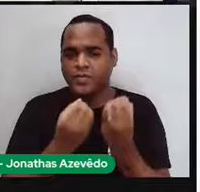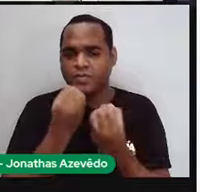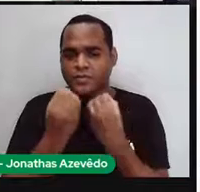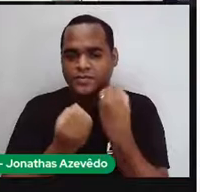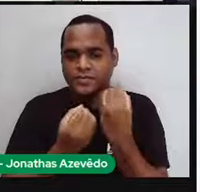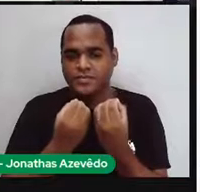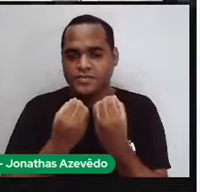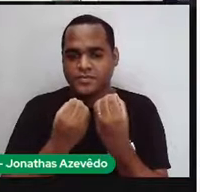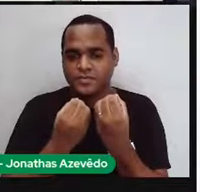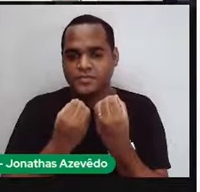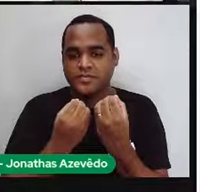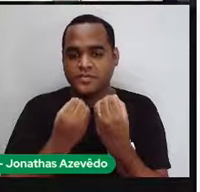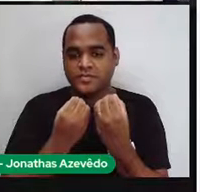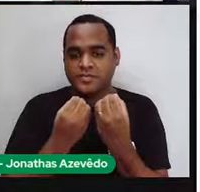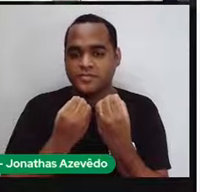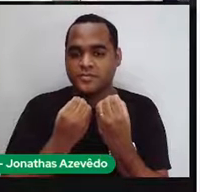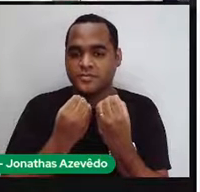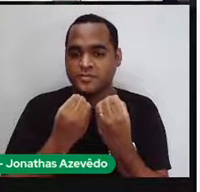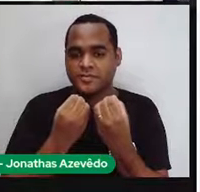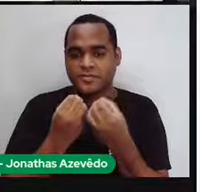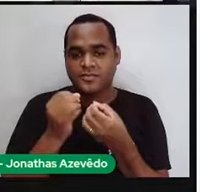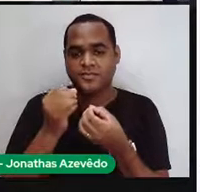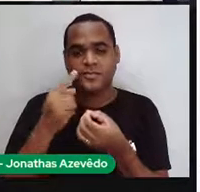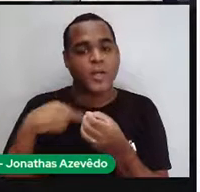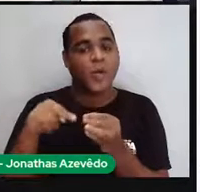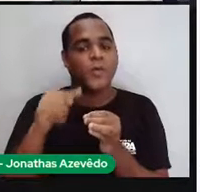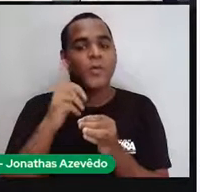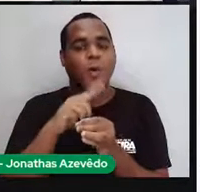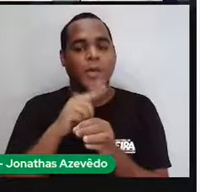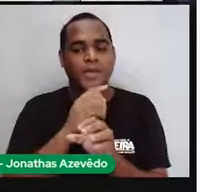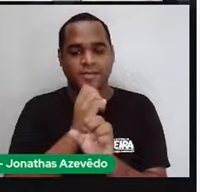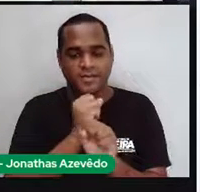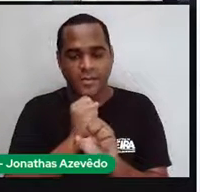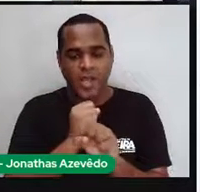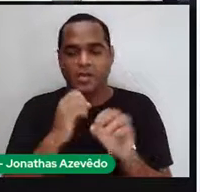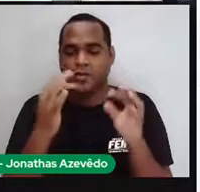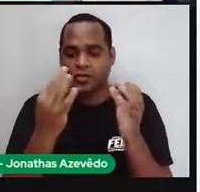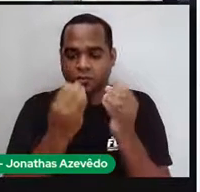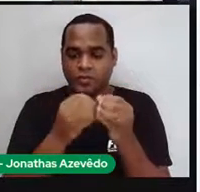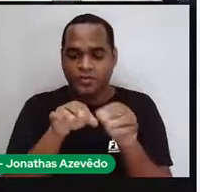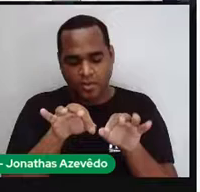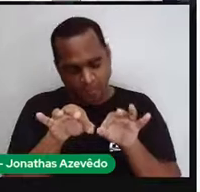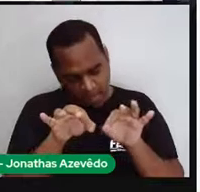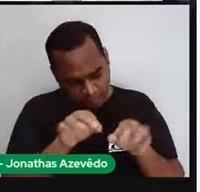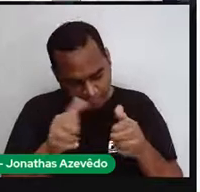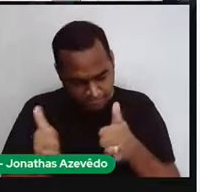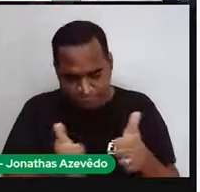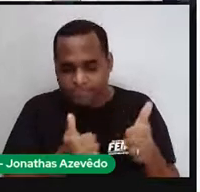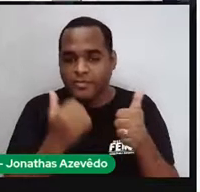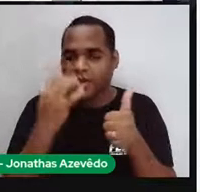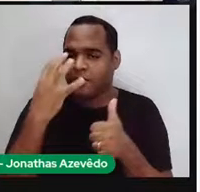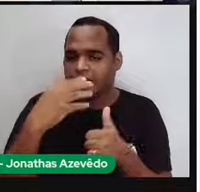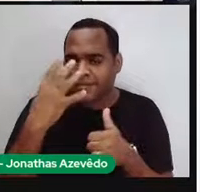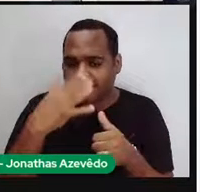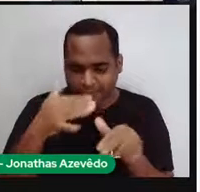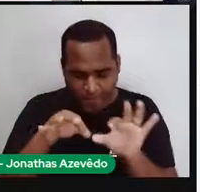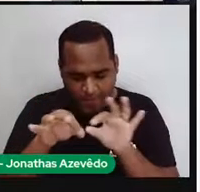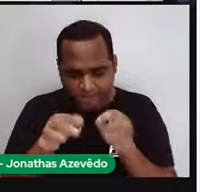e como é quantos da no total arrumando bonitinho aqui